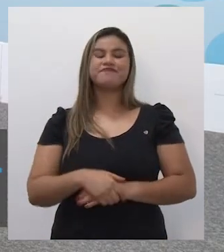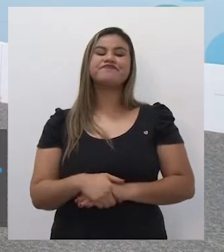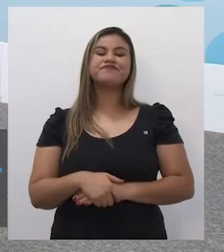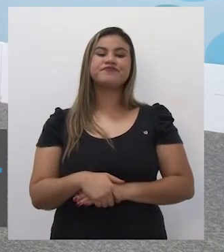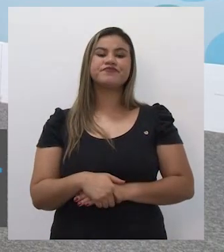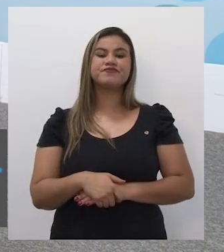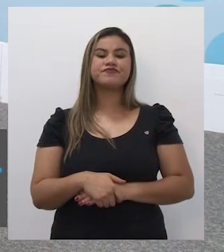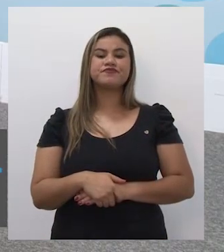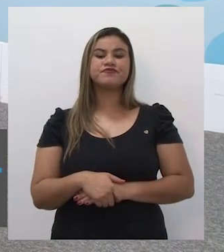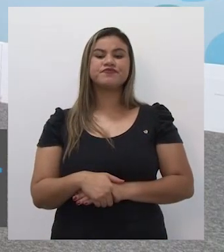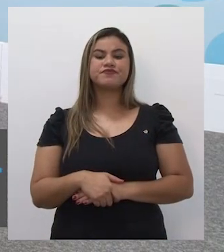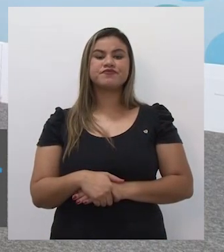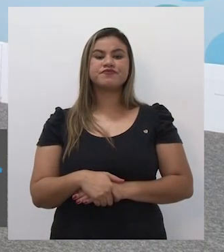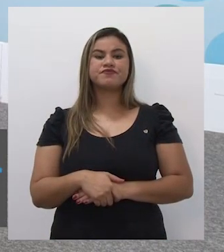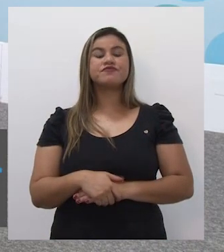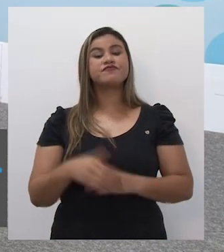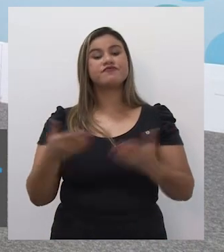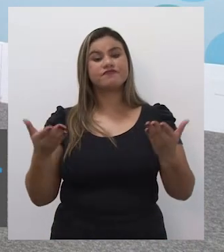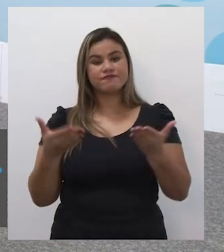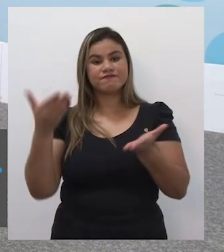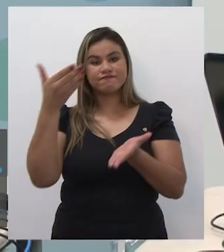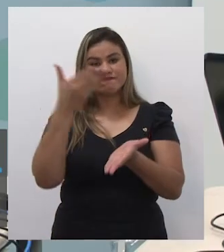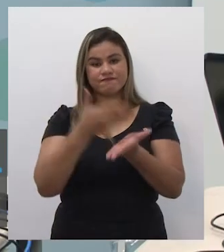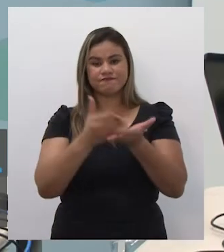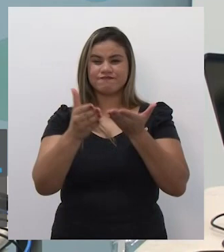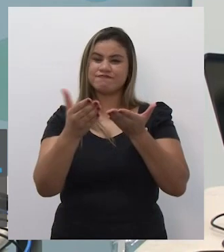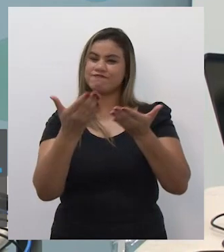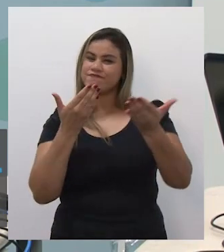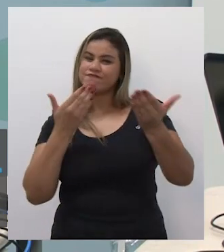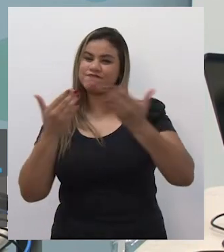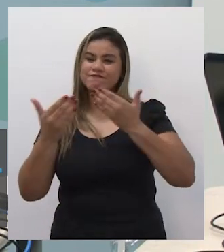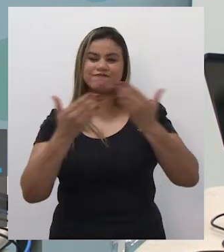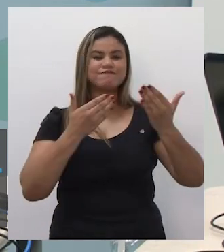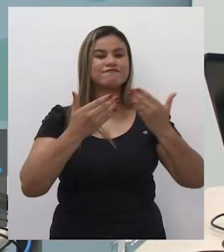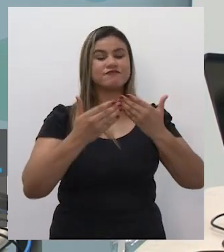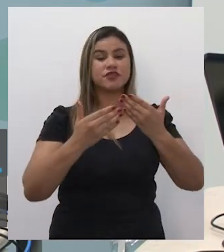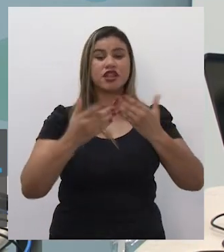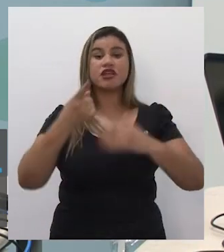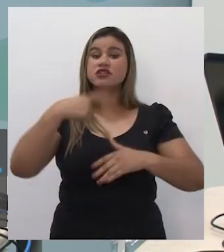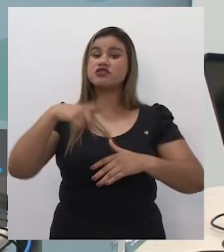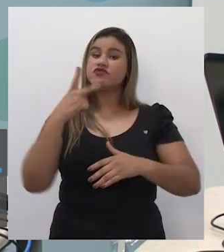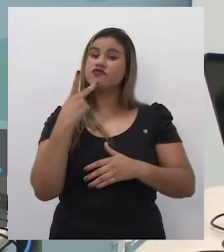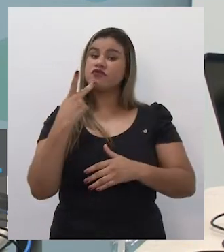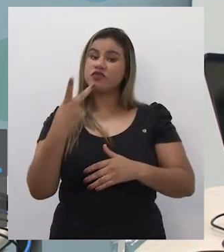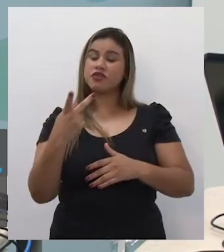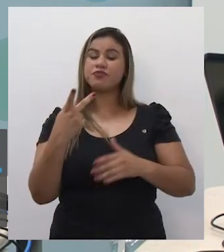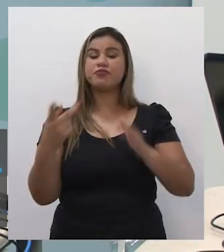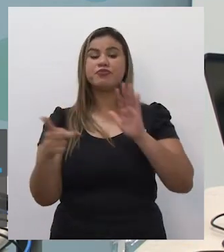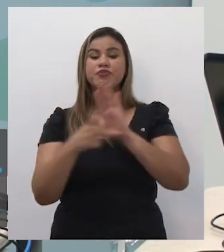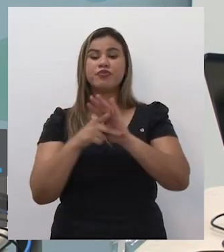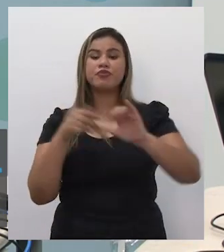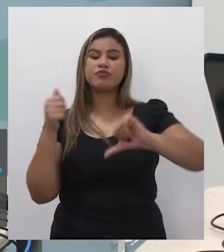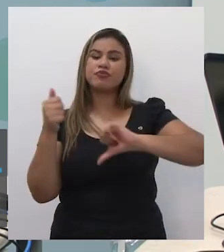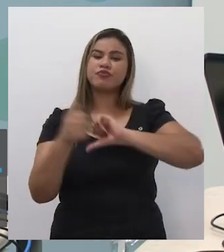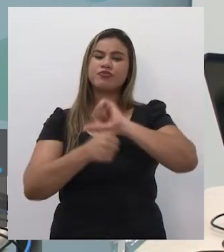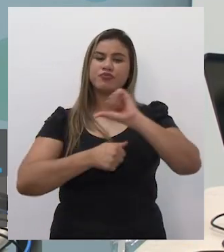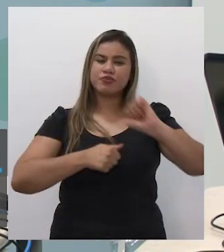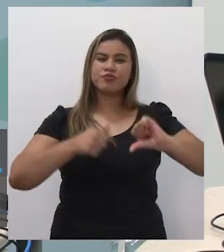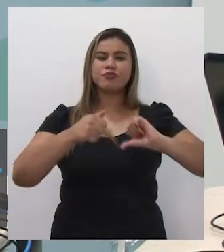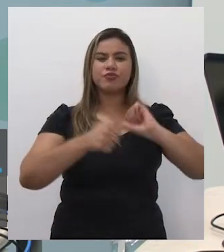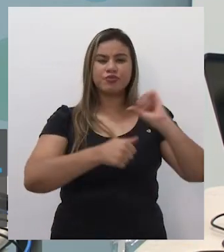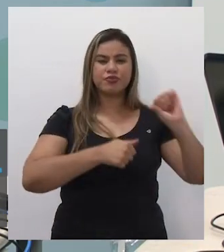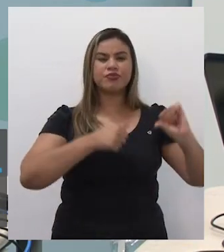bem, para iniciar, para começo de conversa, a gente quer falar um pouco sobre as mudanças, né, que houveram